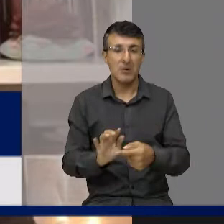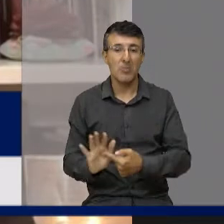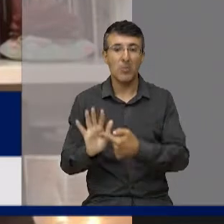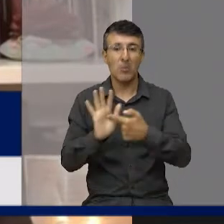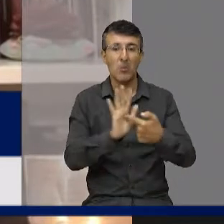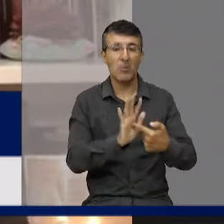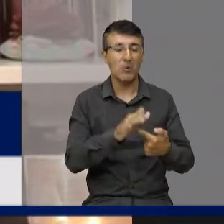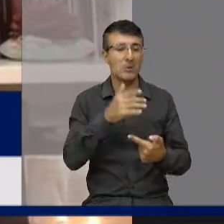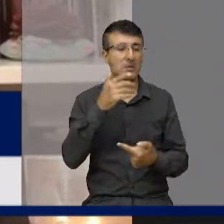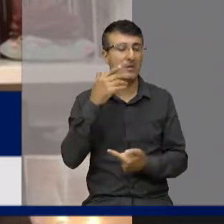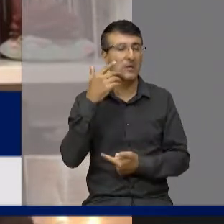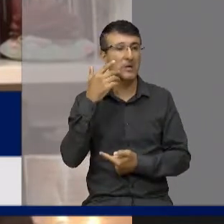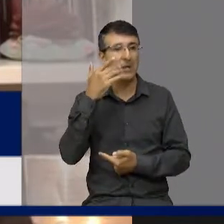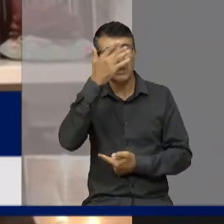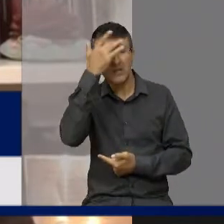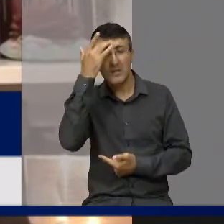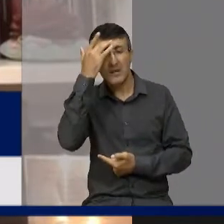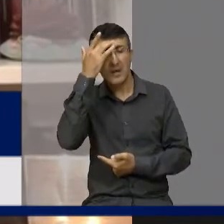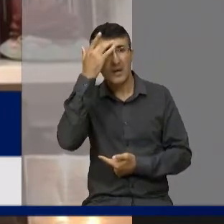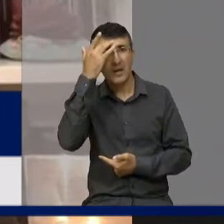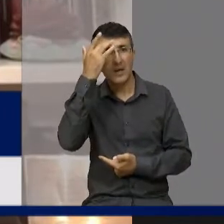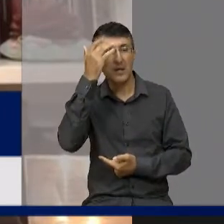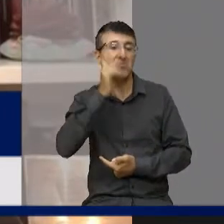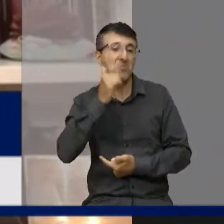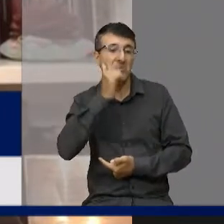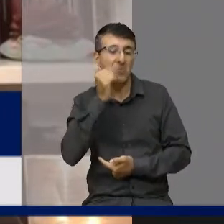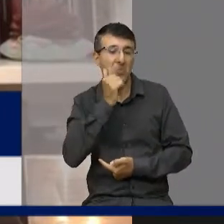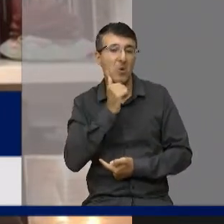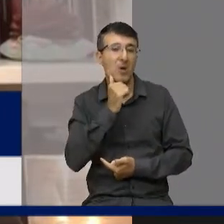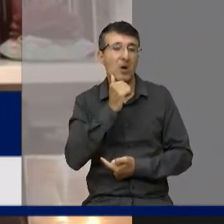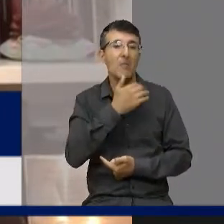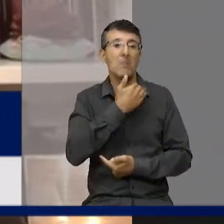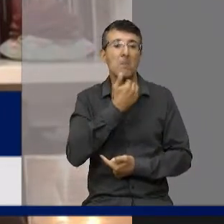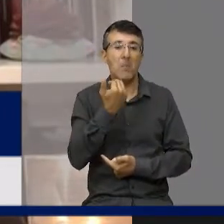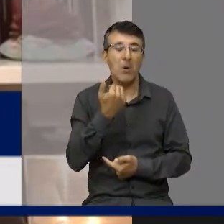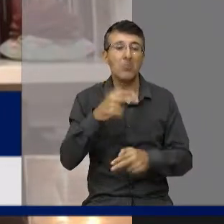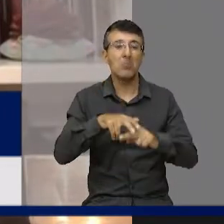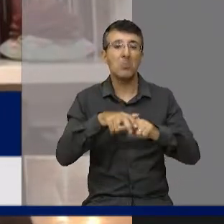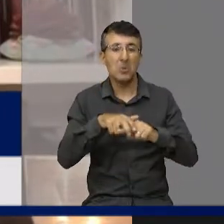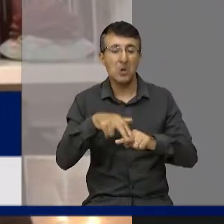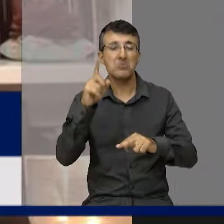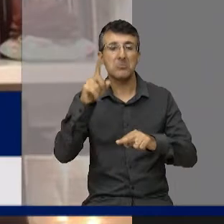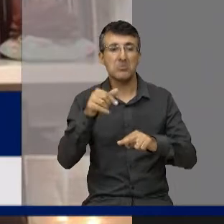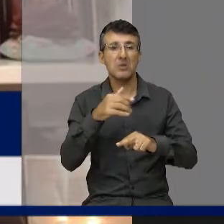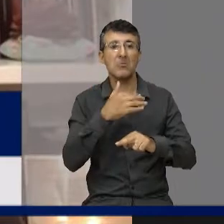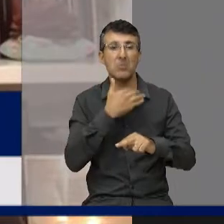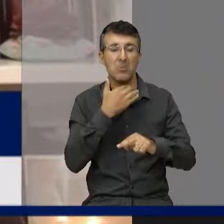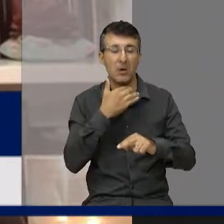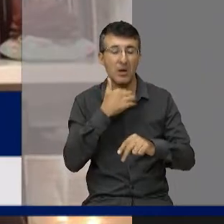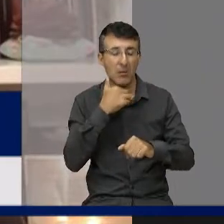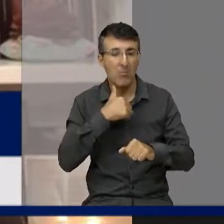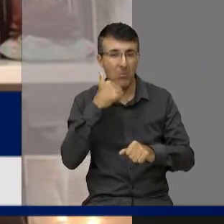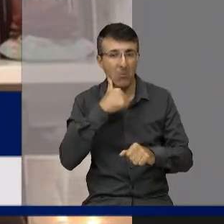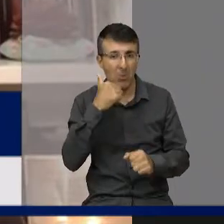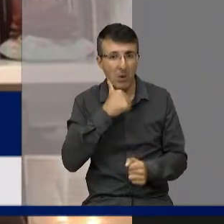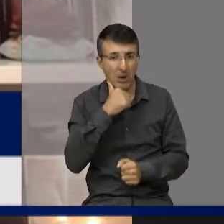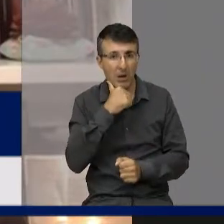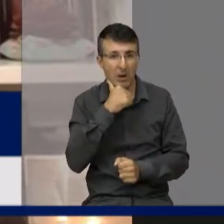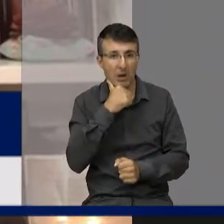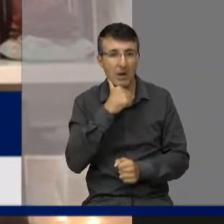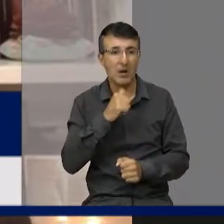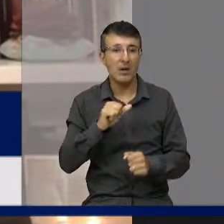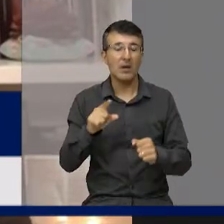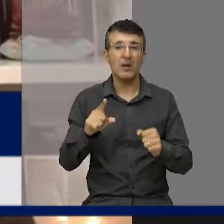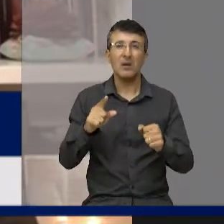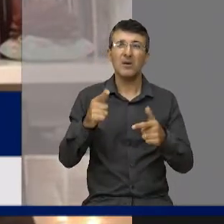dever geral de proteção, que as mulheres sofrem violências perpetradas principalmente no contexto de relações íntimas de